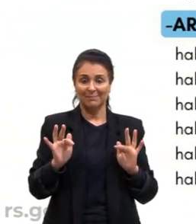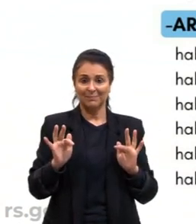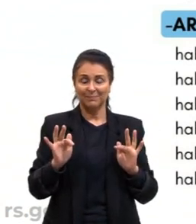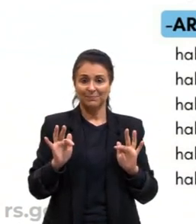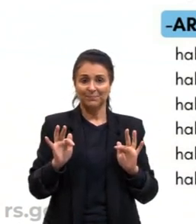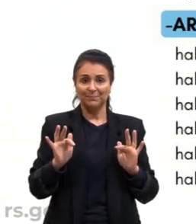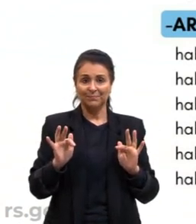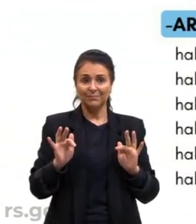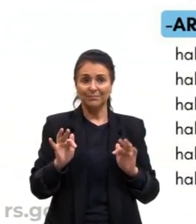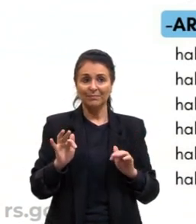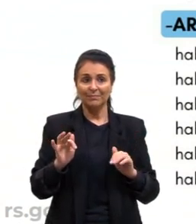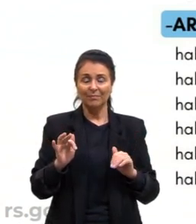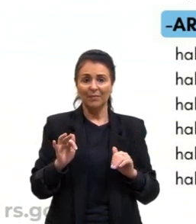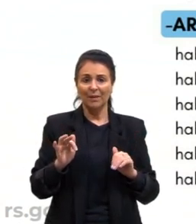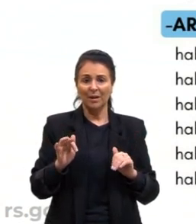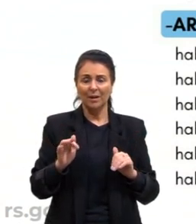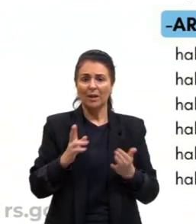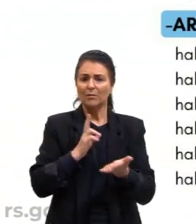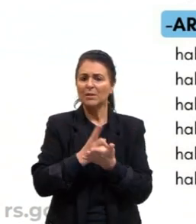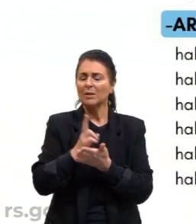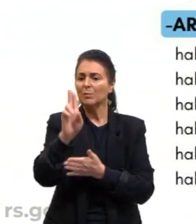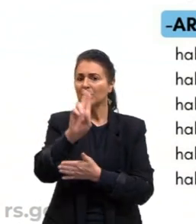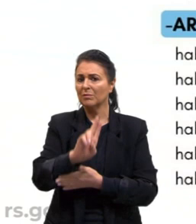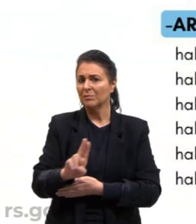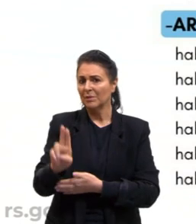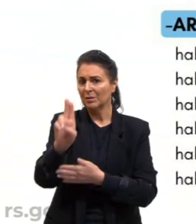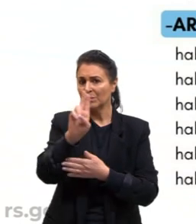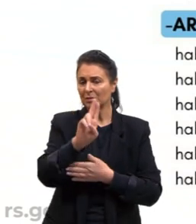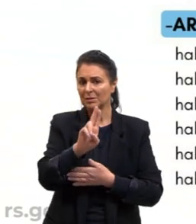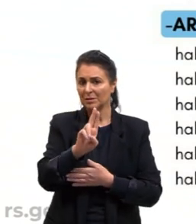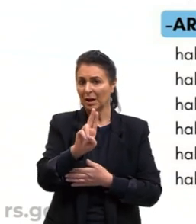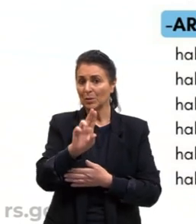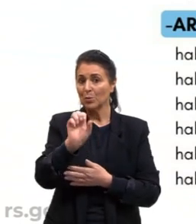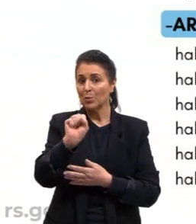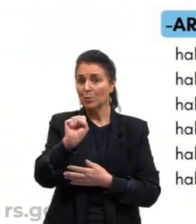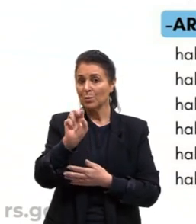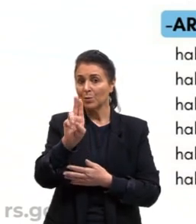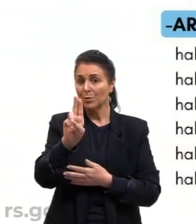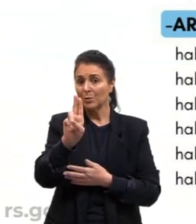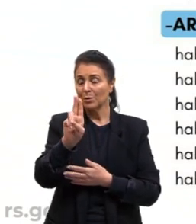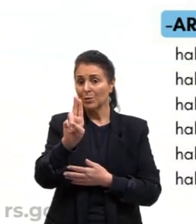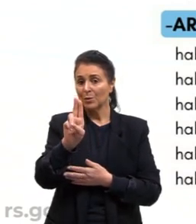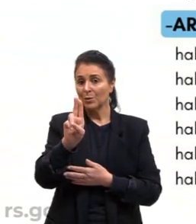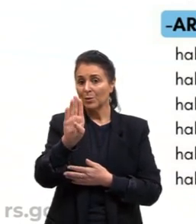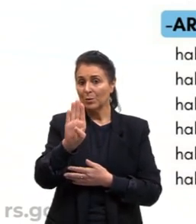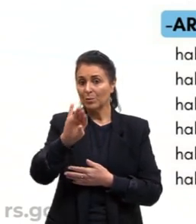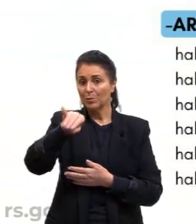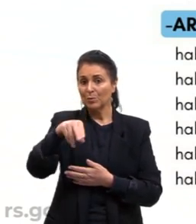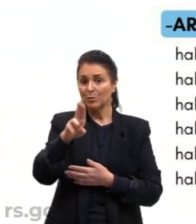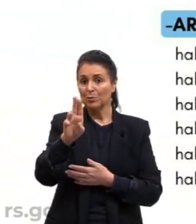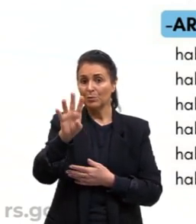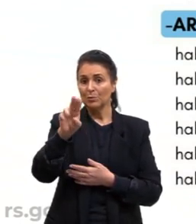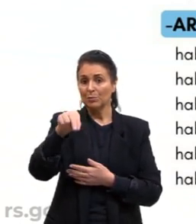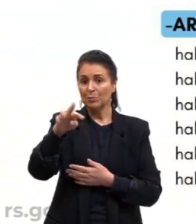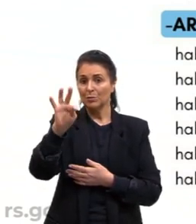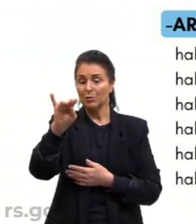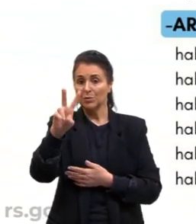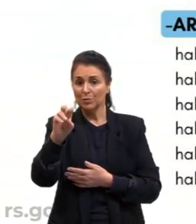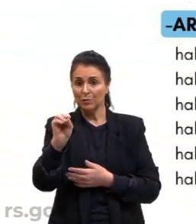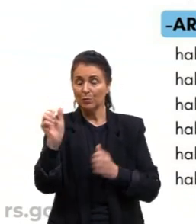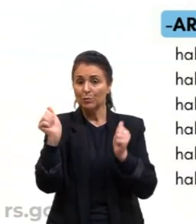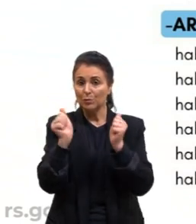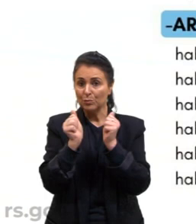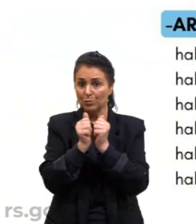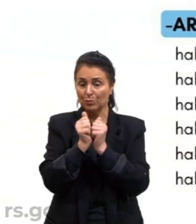ah pode virar sempre vai utilizar o modo subjuntivo entrelaçado né a